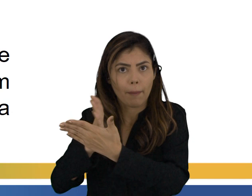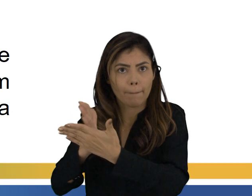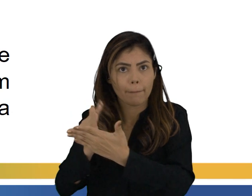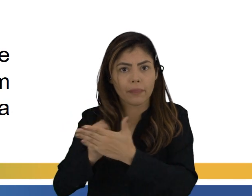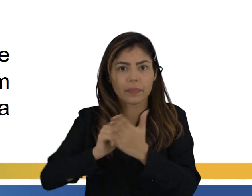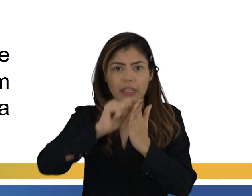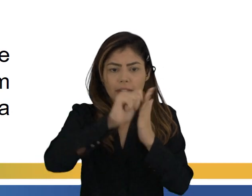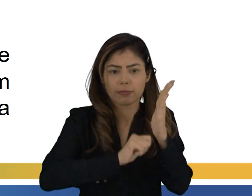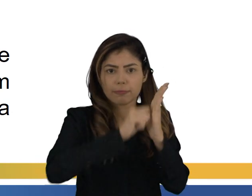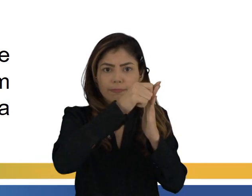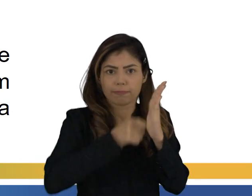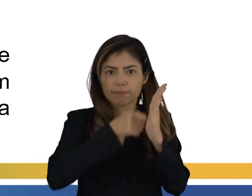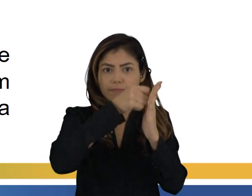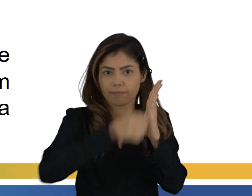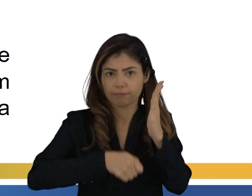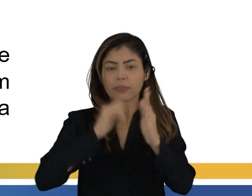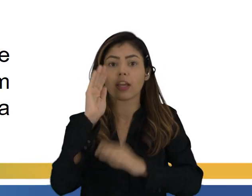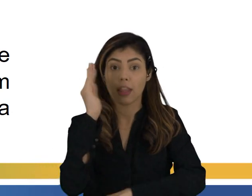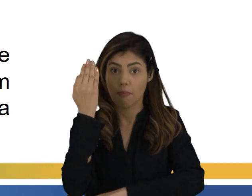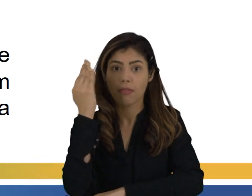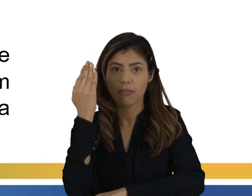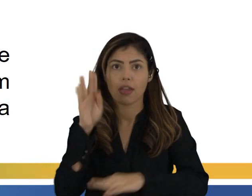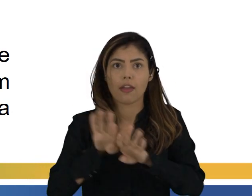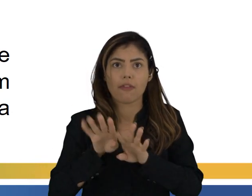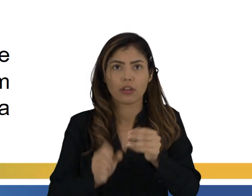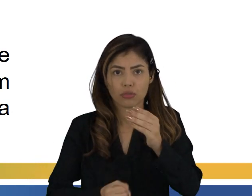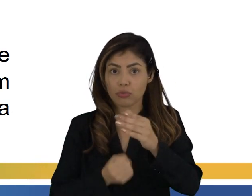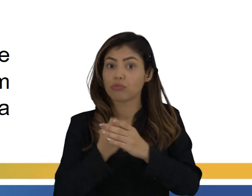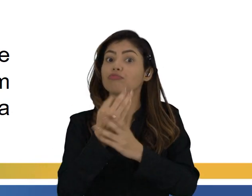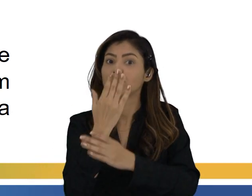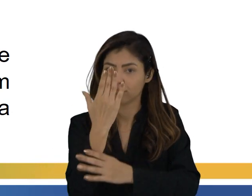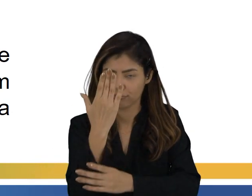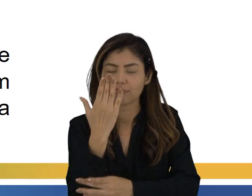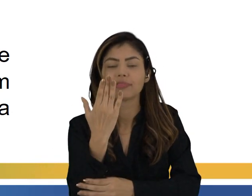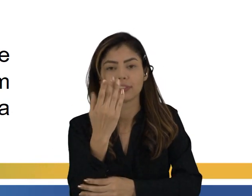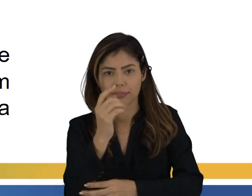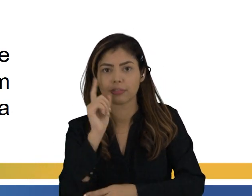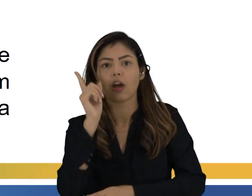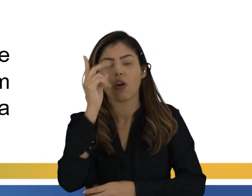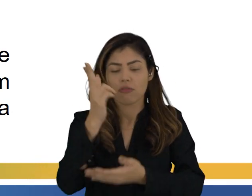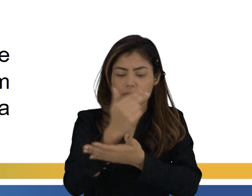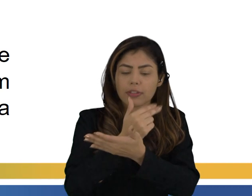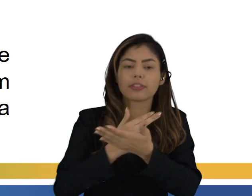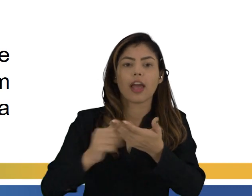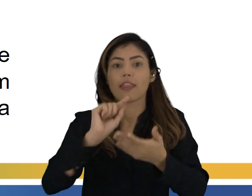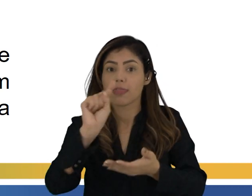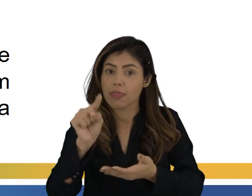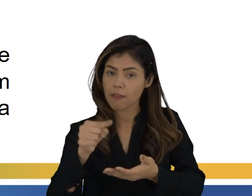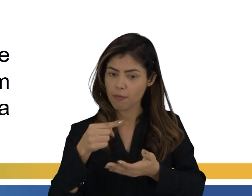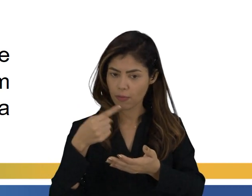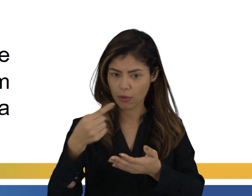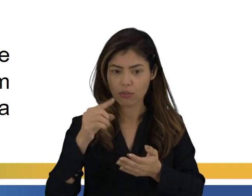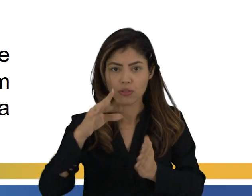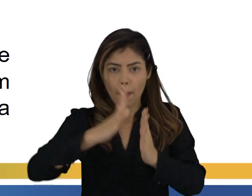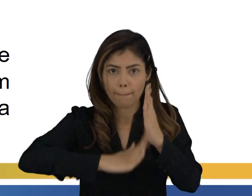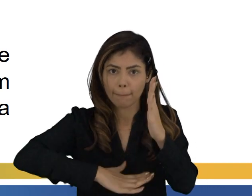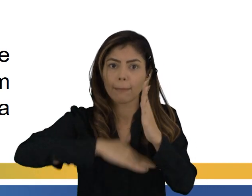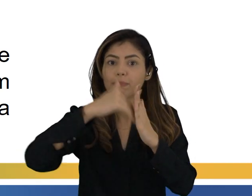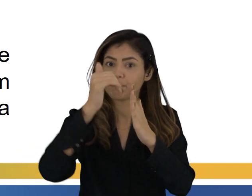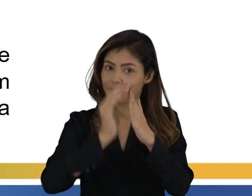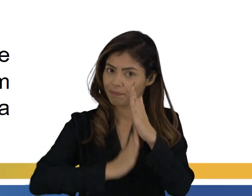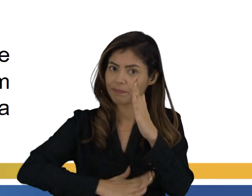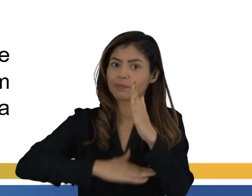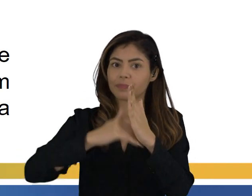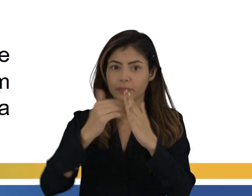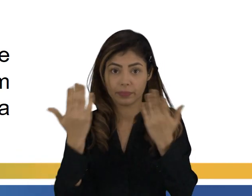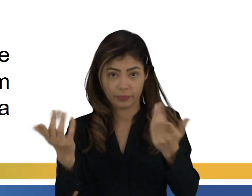abrindo ranhuras nessa prancha e vai criando o seu desenho. Depois a pessoa passa tinta sobre essa